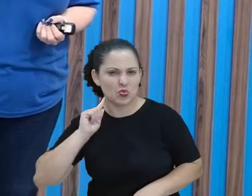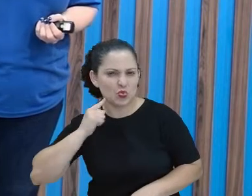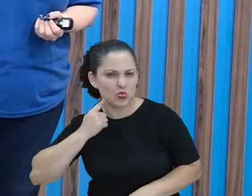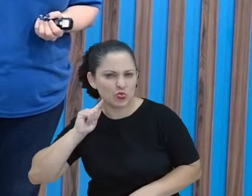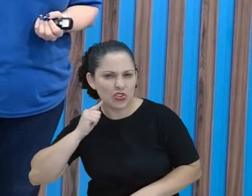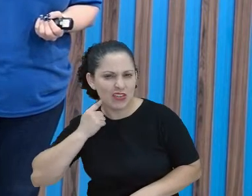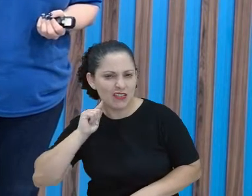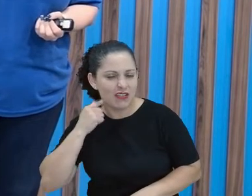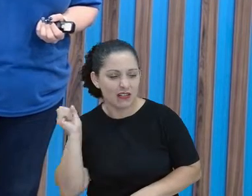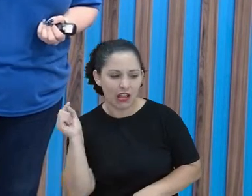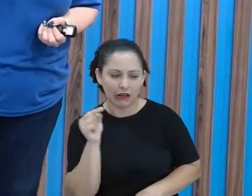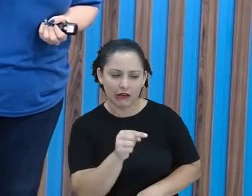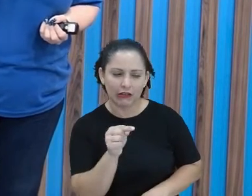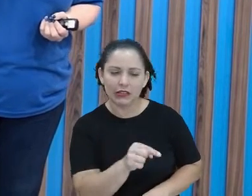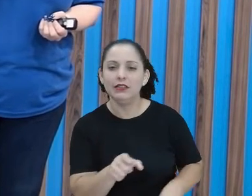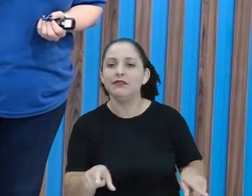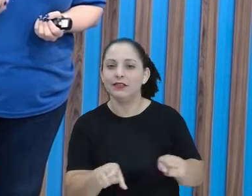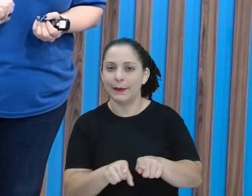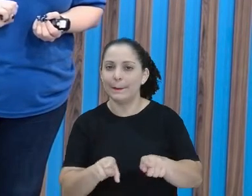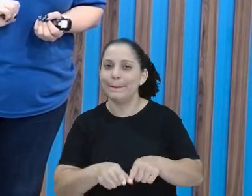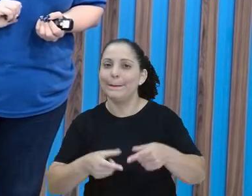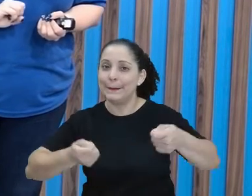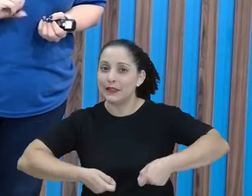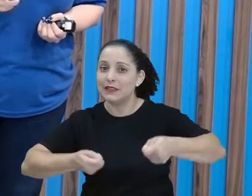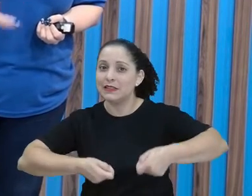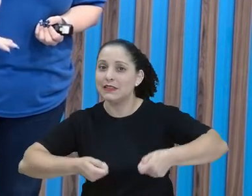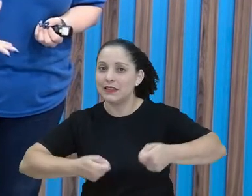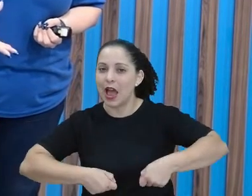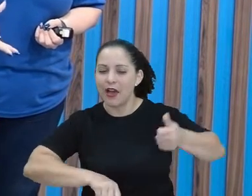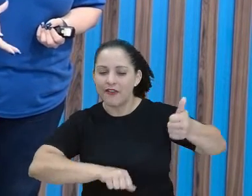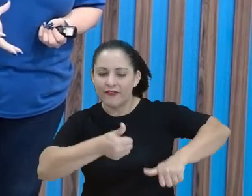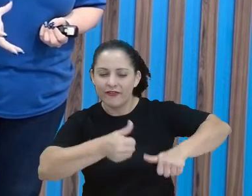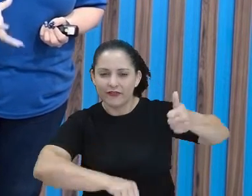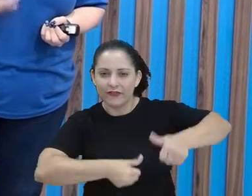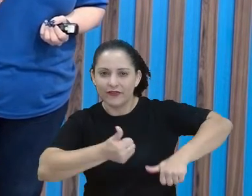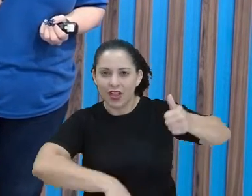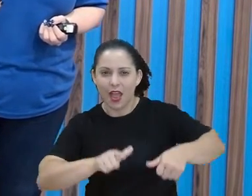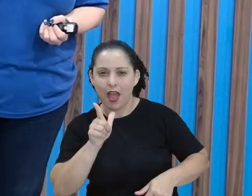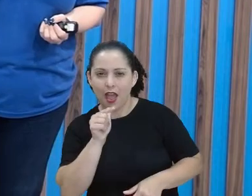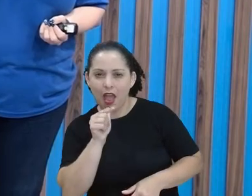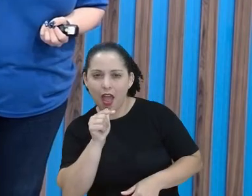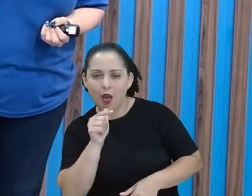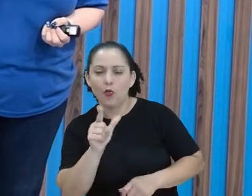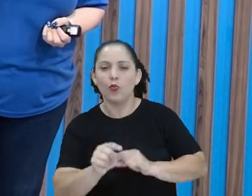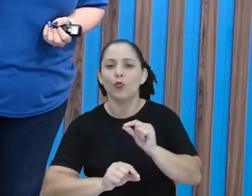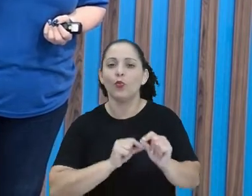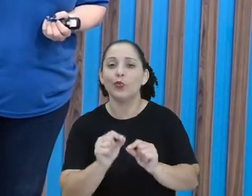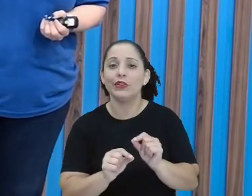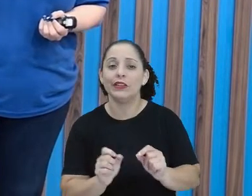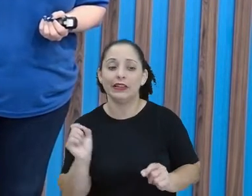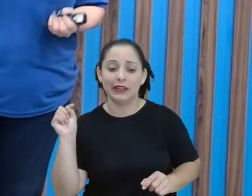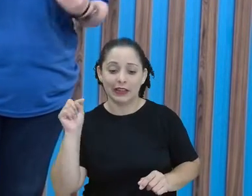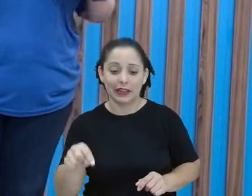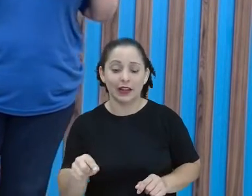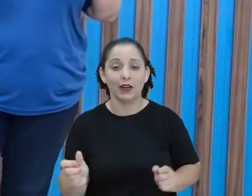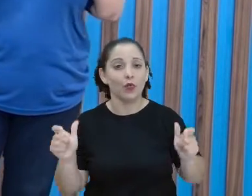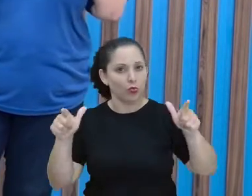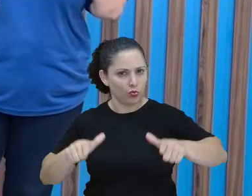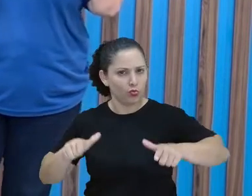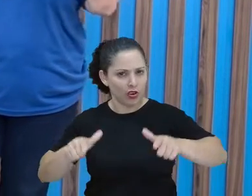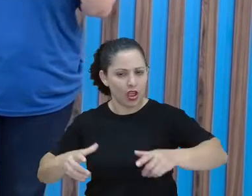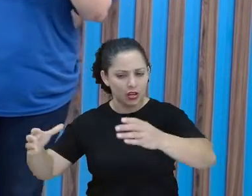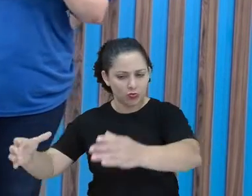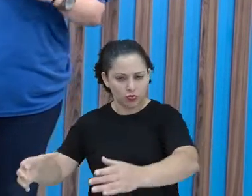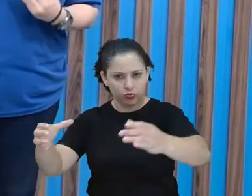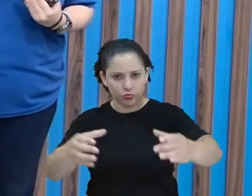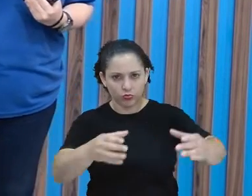naquele manancial, também é necessário fazer uma análise daquela água, por quê? Senão aquela estação de tratamento, ela vai ter